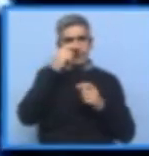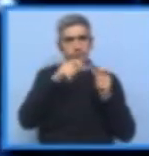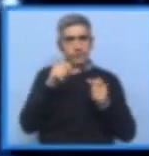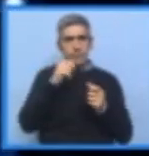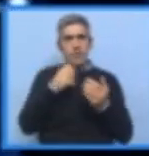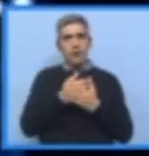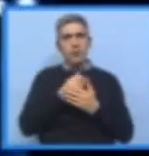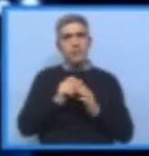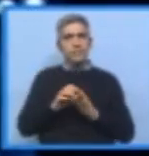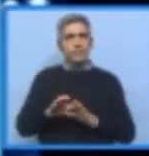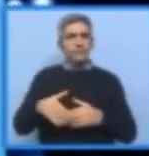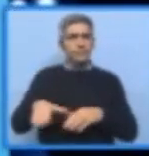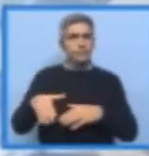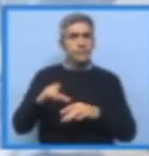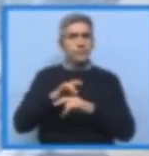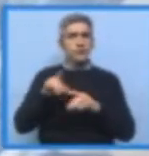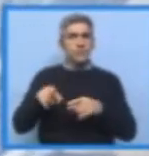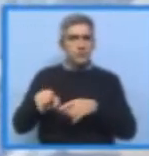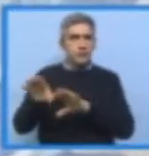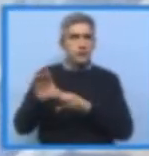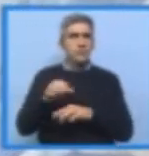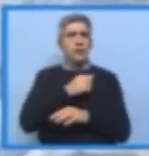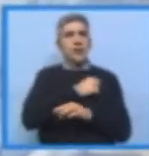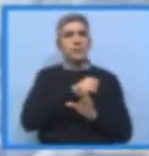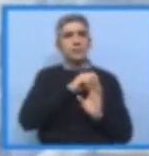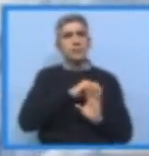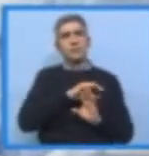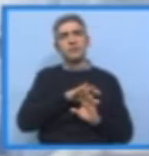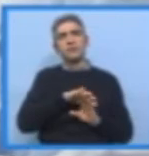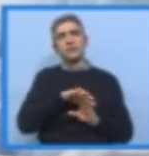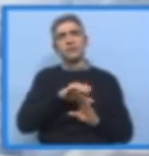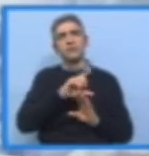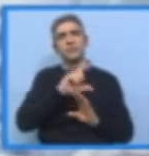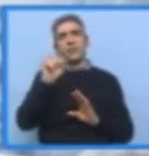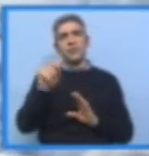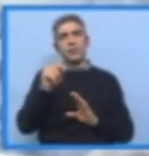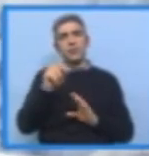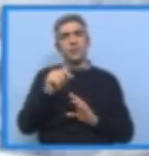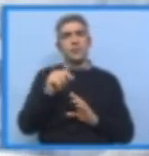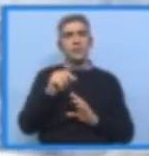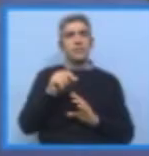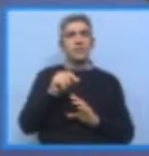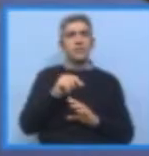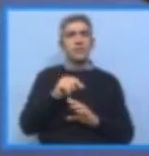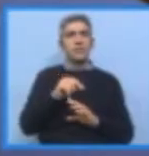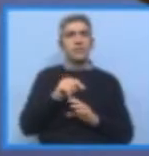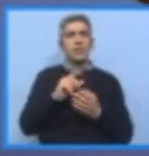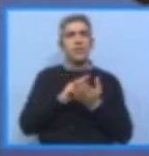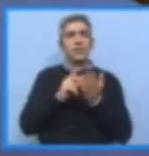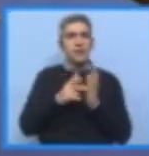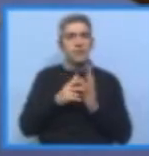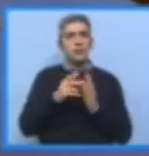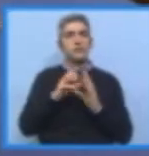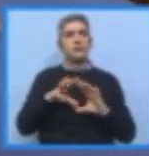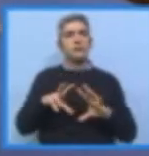morte foi-se empurrando para os hospitais, saiu da casa, não é? Das pessoas, a técnica,